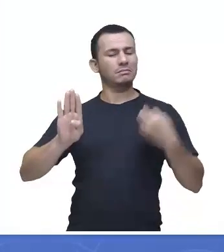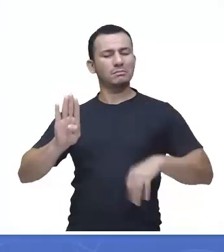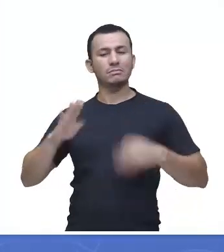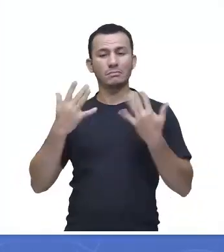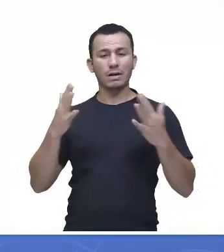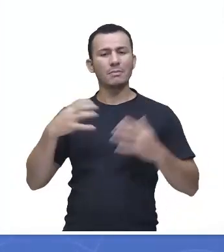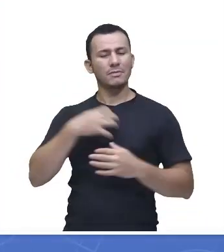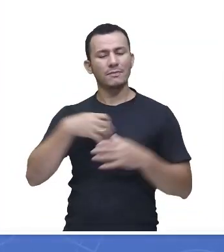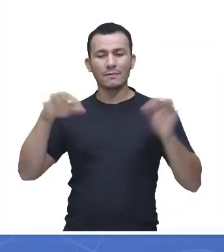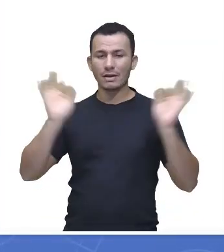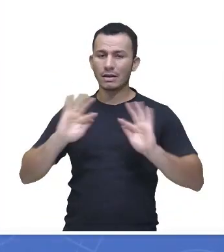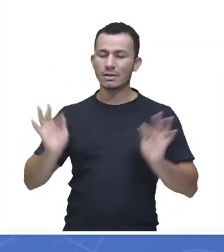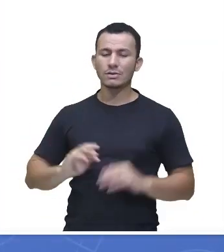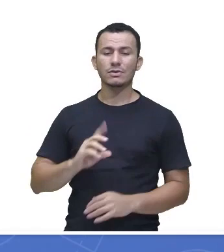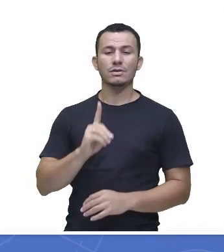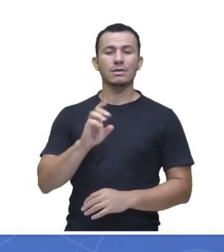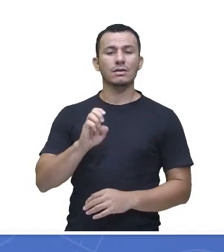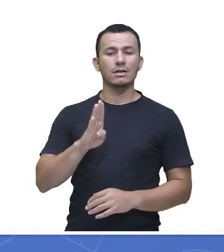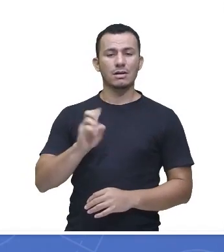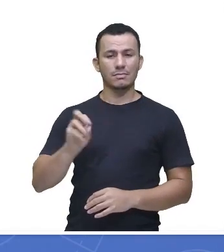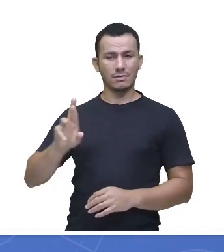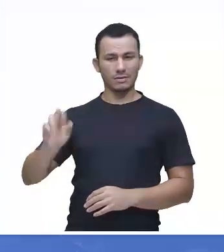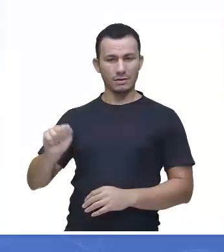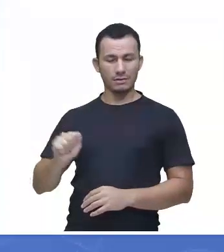A Débora, muito bem.